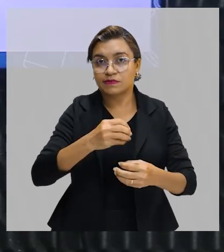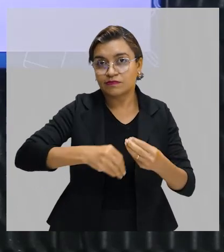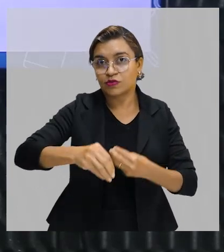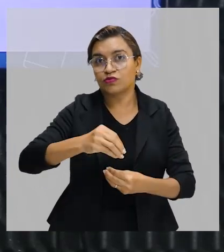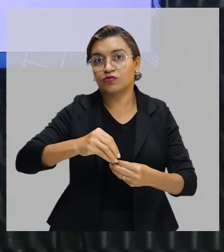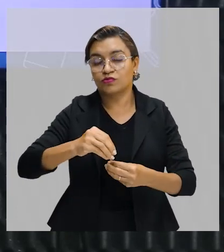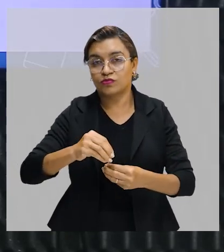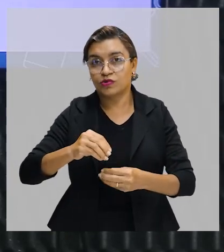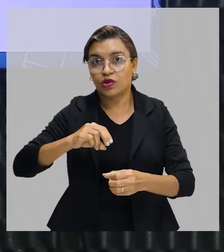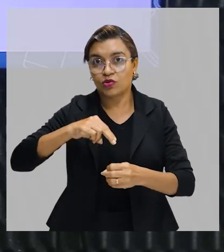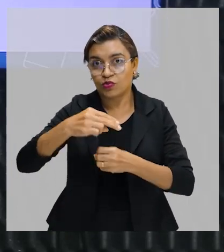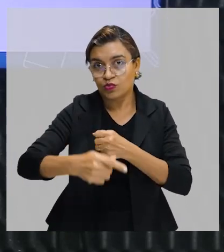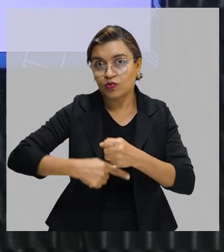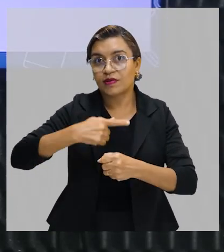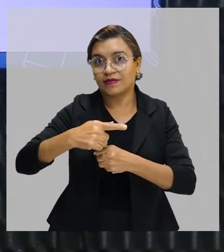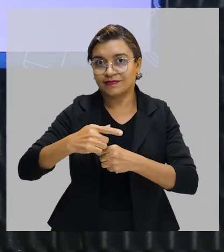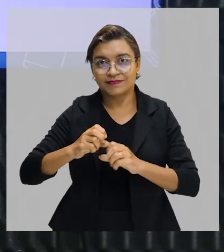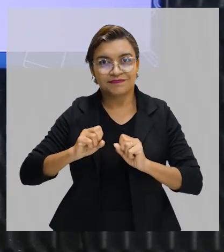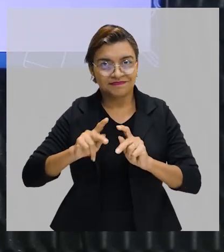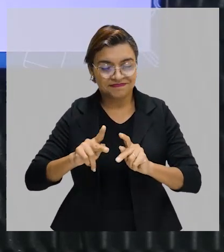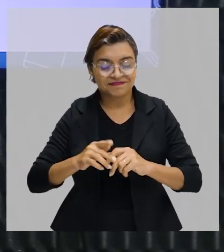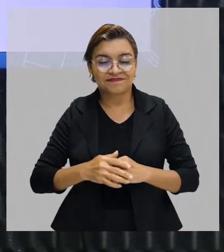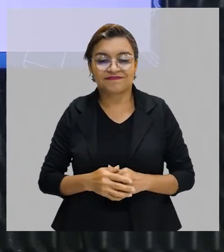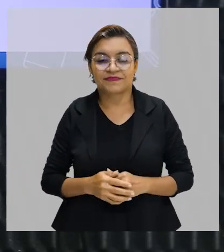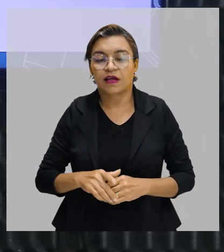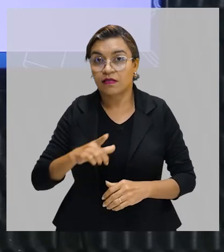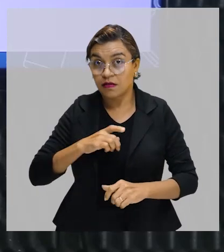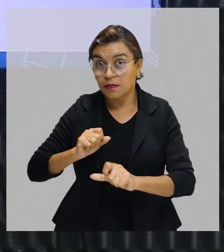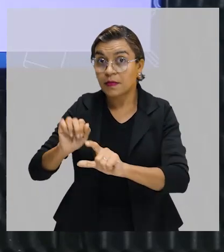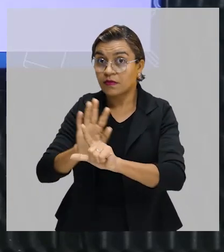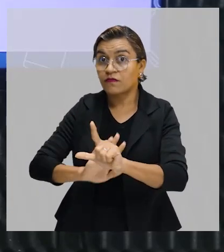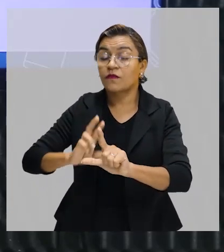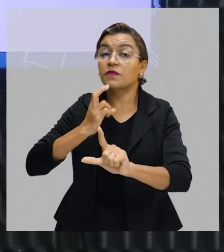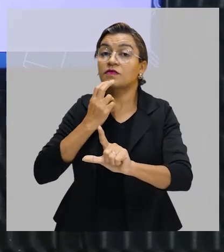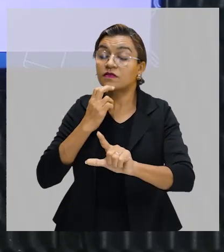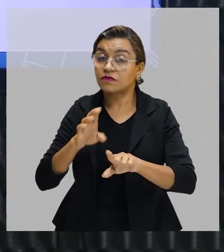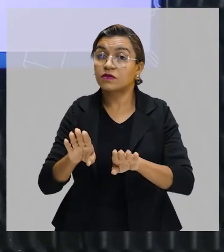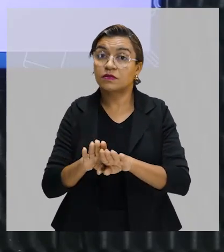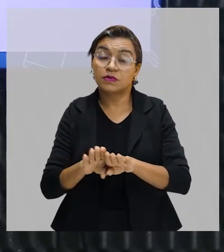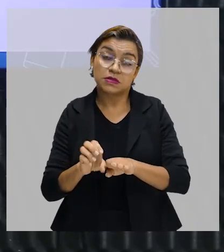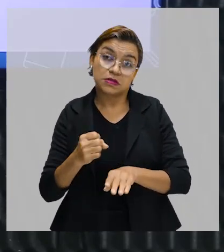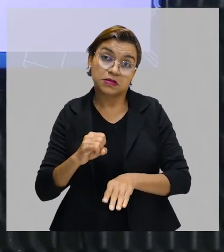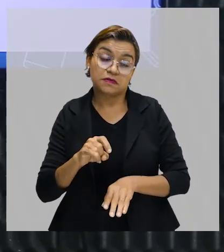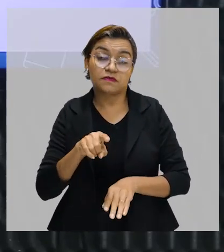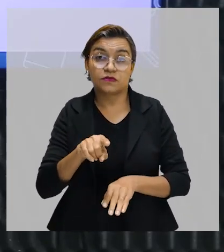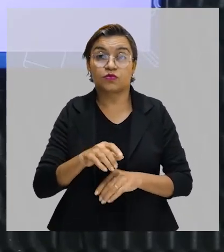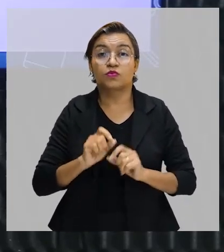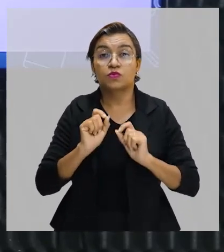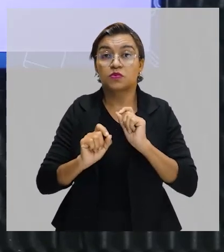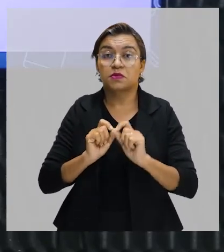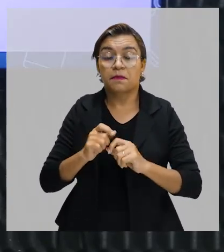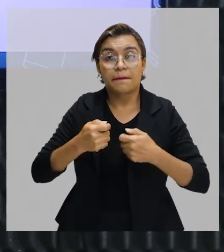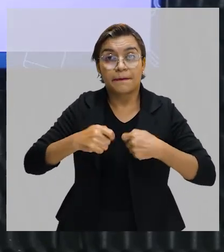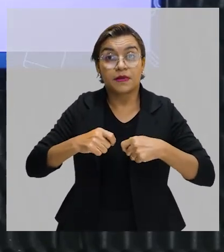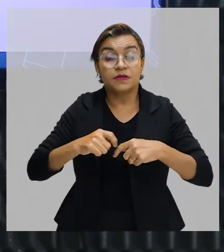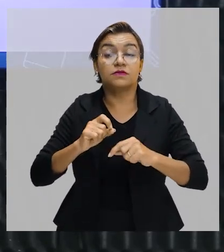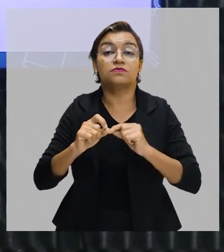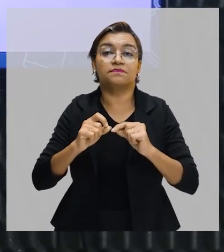esse material lá na plataforma Gonçalves Dias, tá ok? Ou, se você, né,